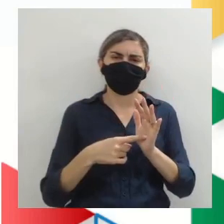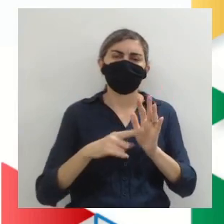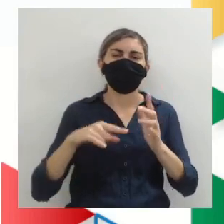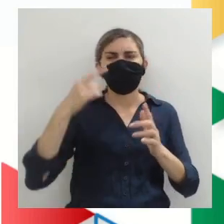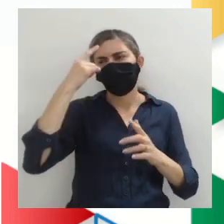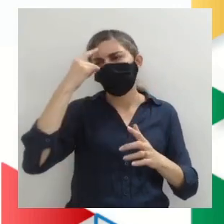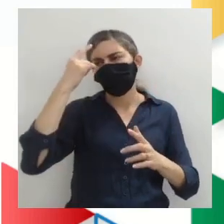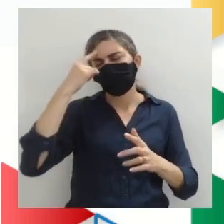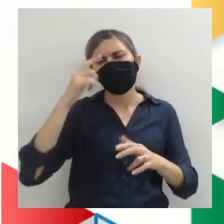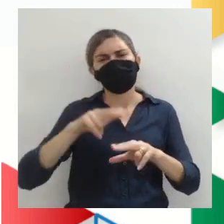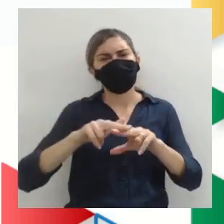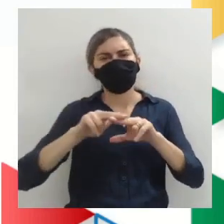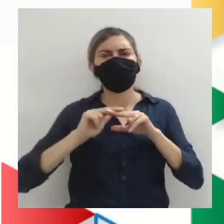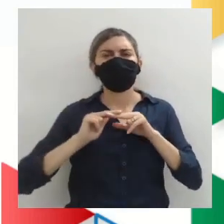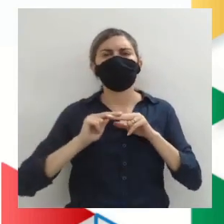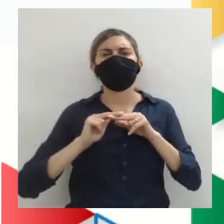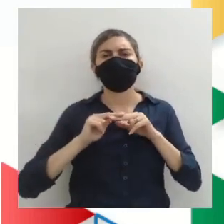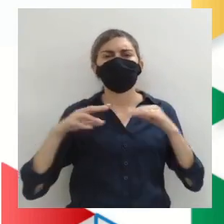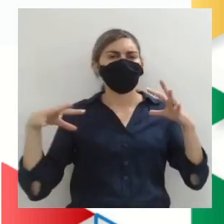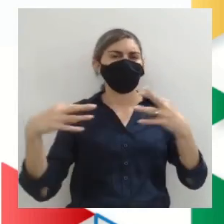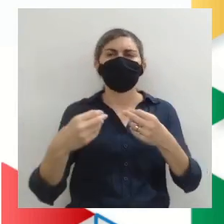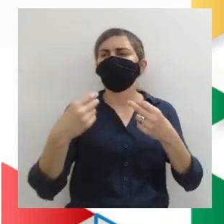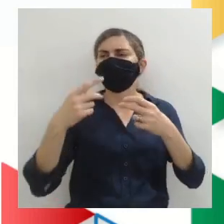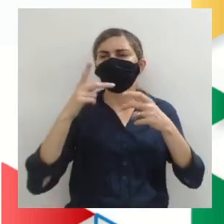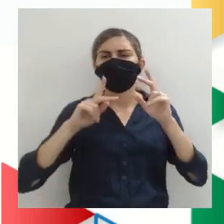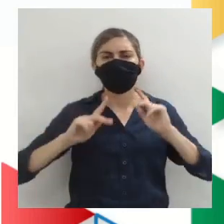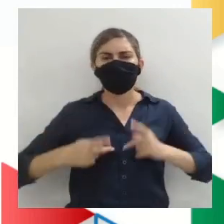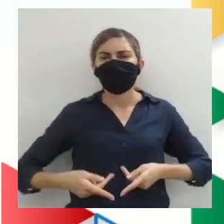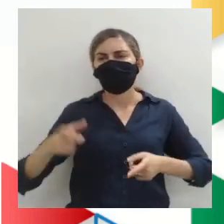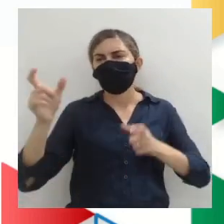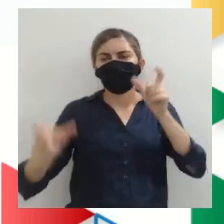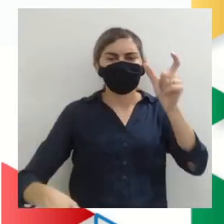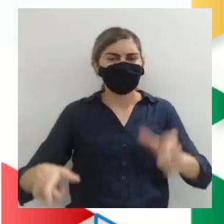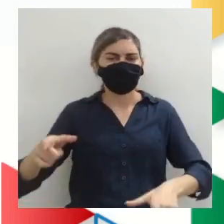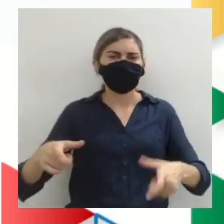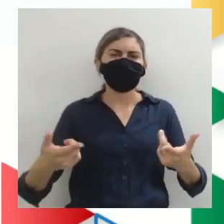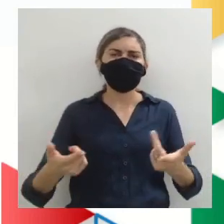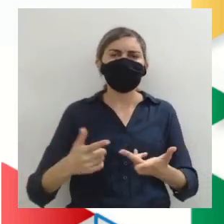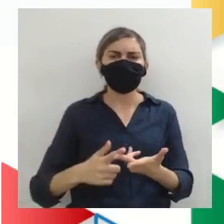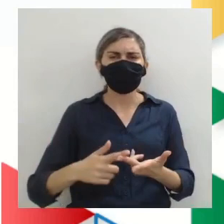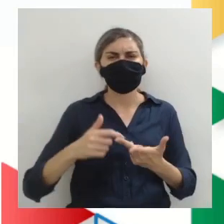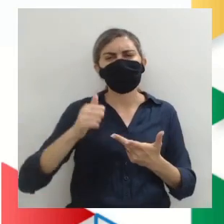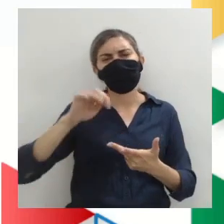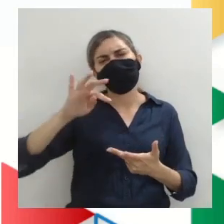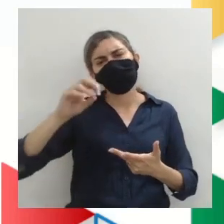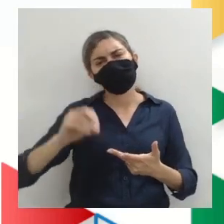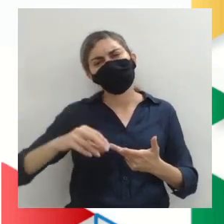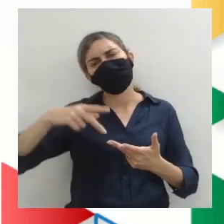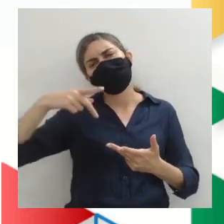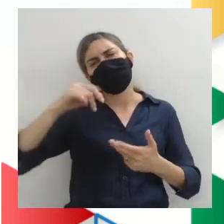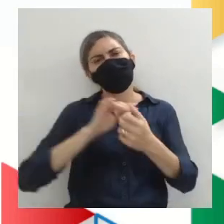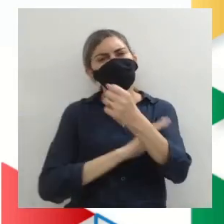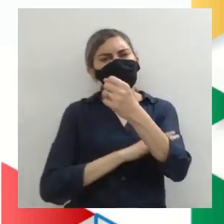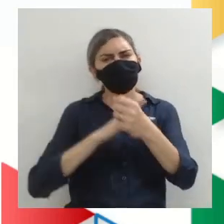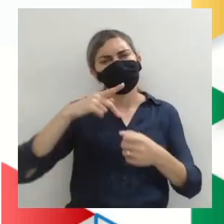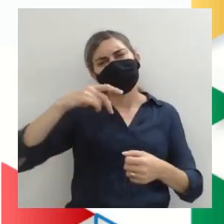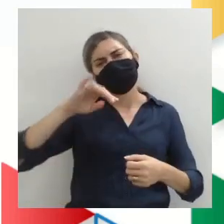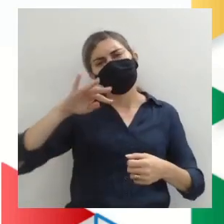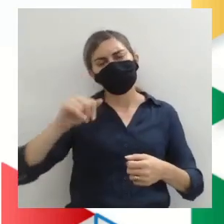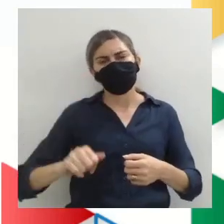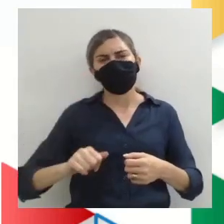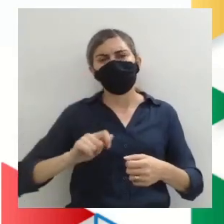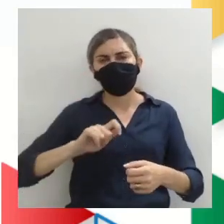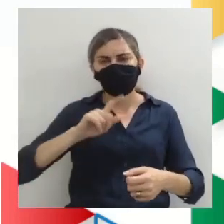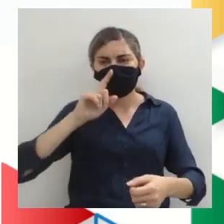da razão de ser de todas as pessoas. Princípio do ato e da potência, o ato